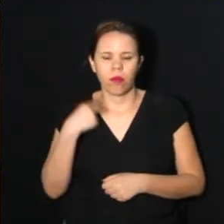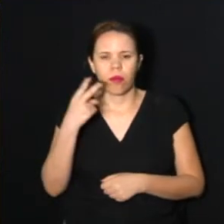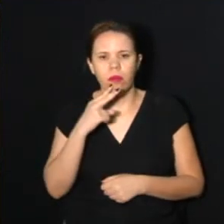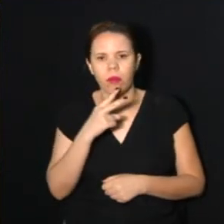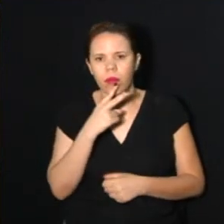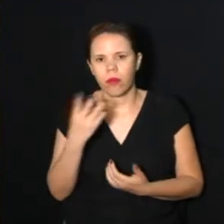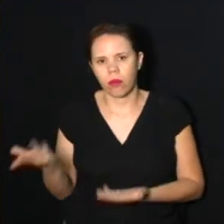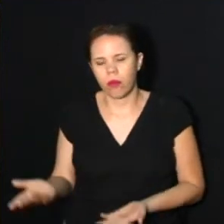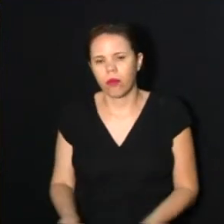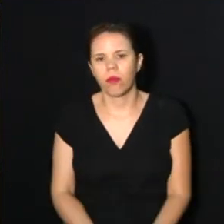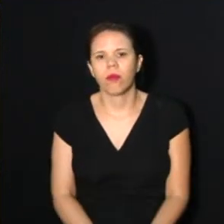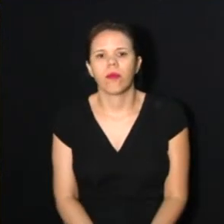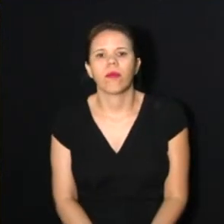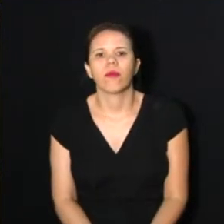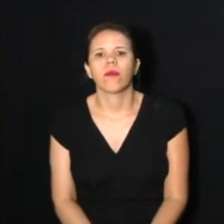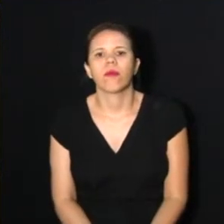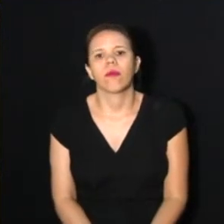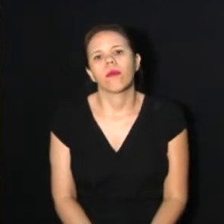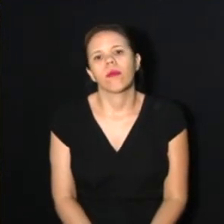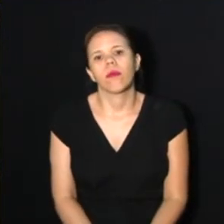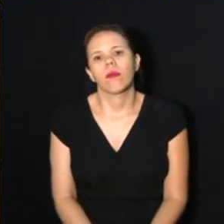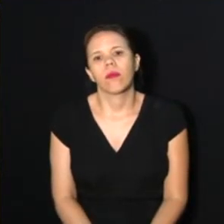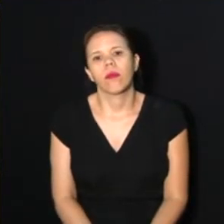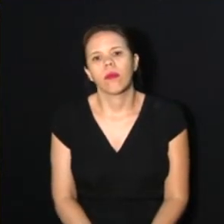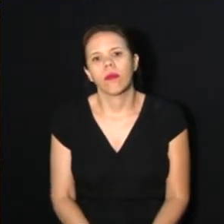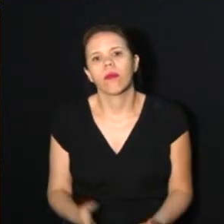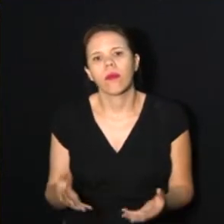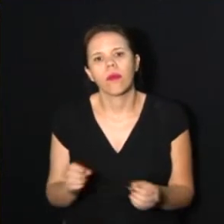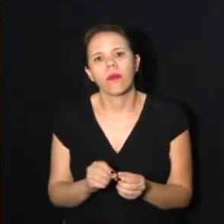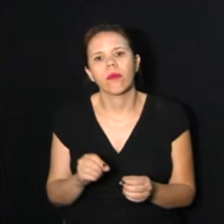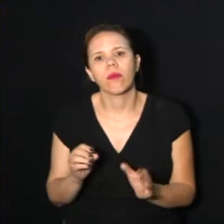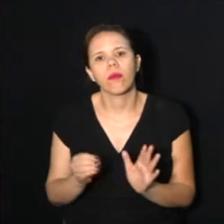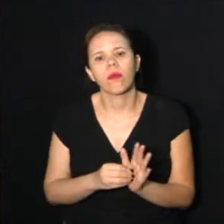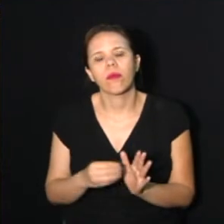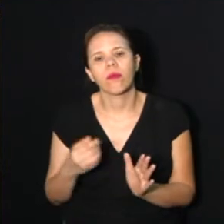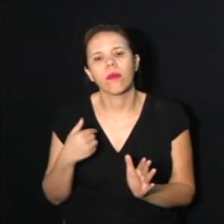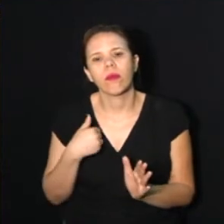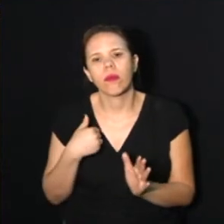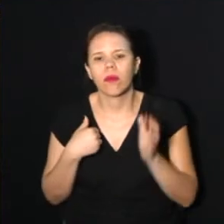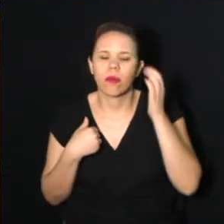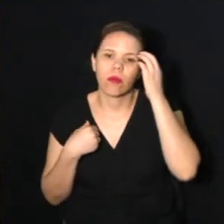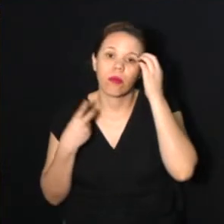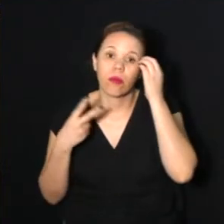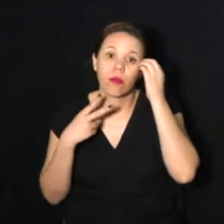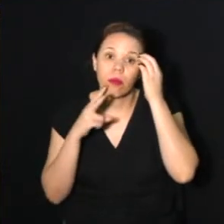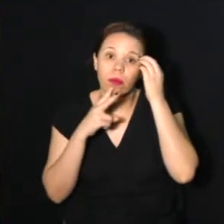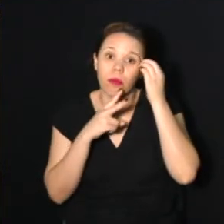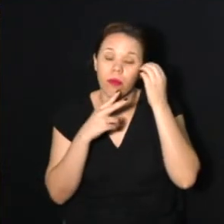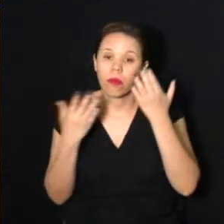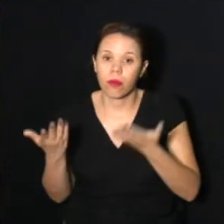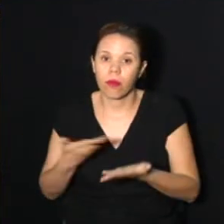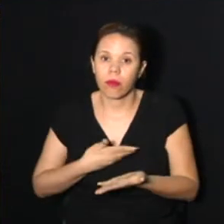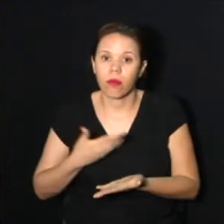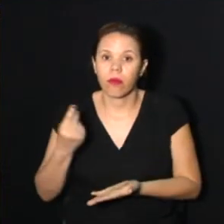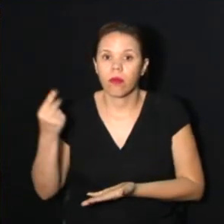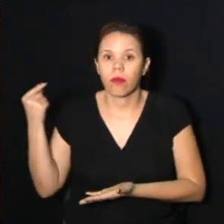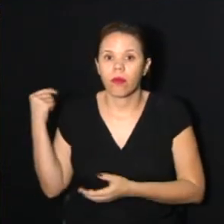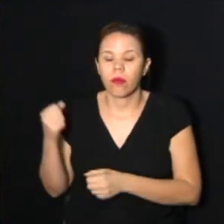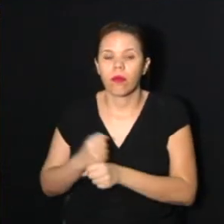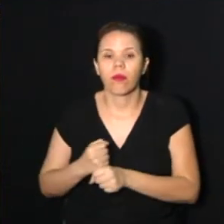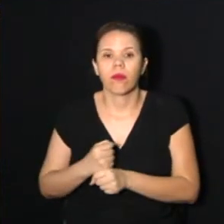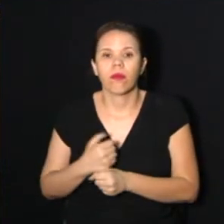Grade, Eu quero fazer um registro muito importante. Eu sou um particular amigo do vereador Vinícius Grade. Somos amigos há muitos